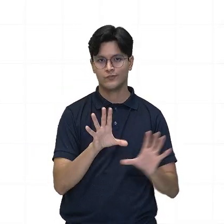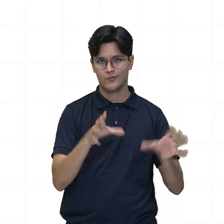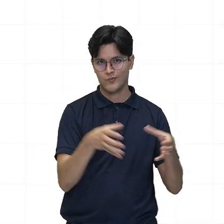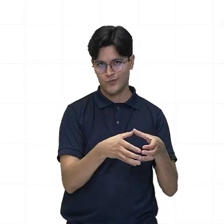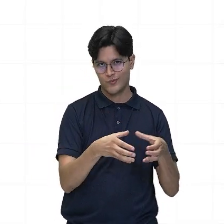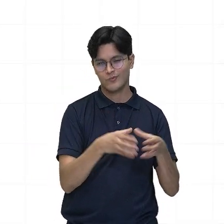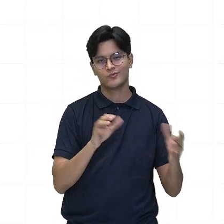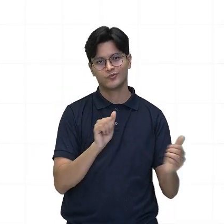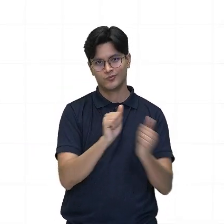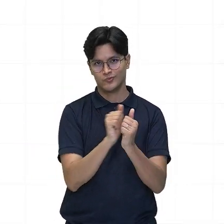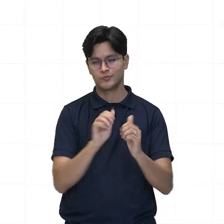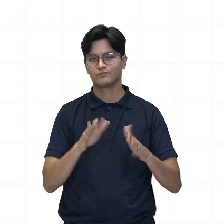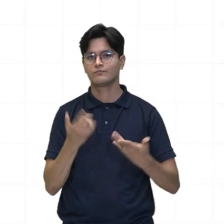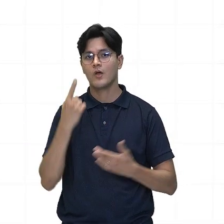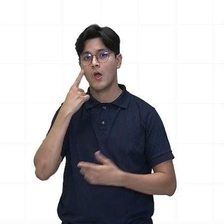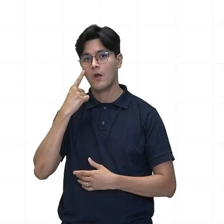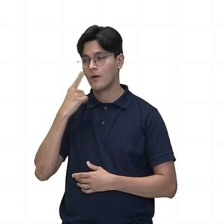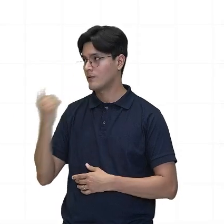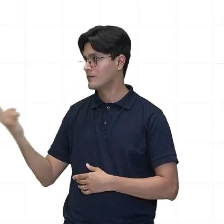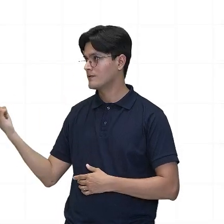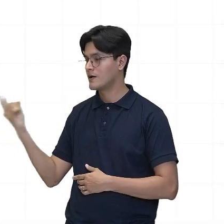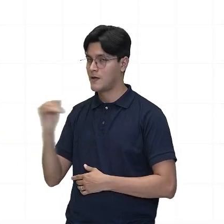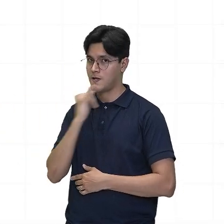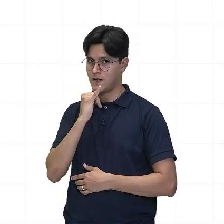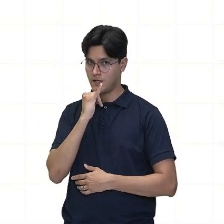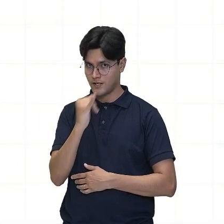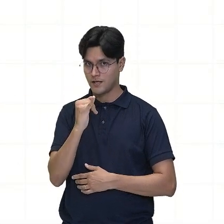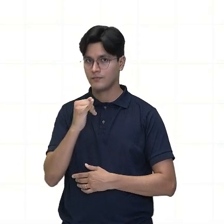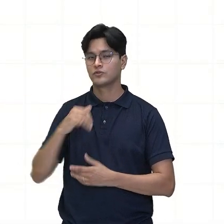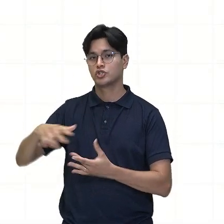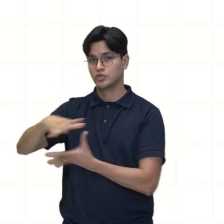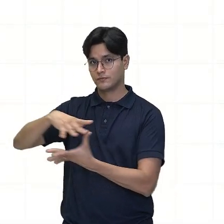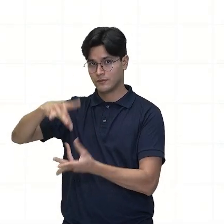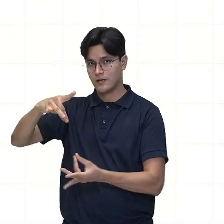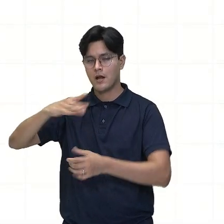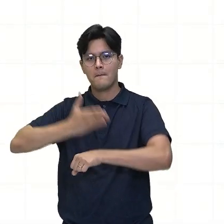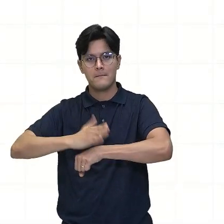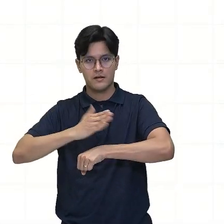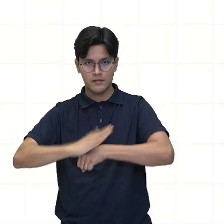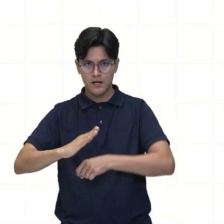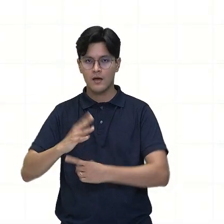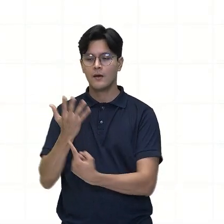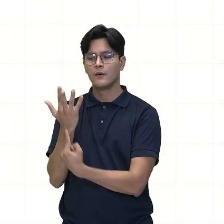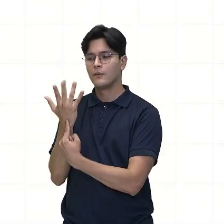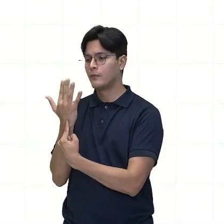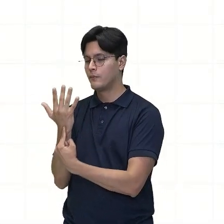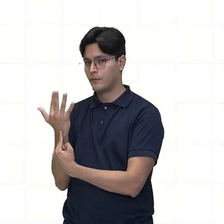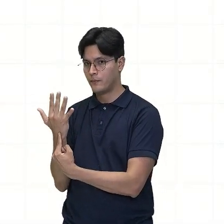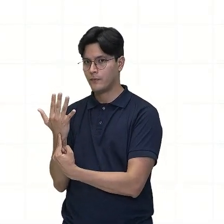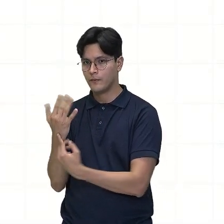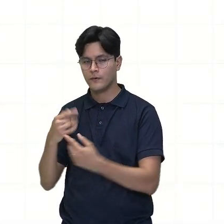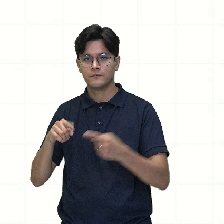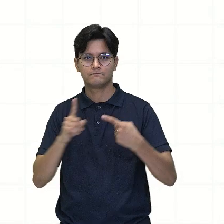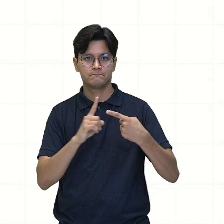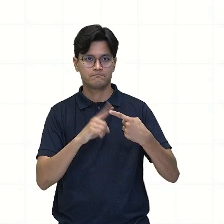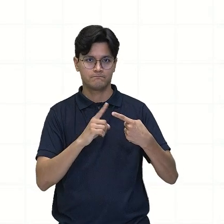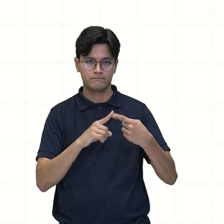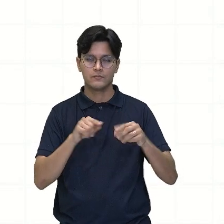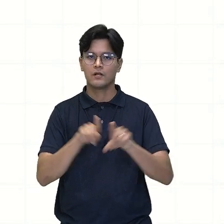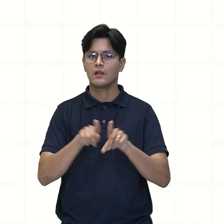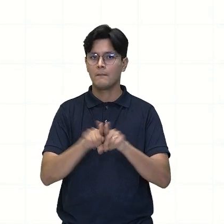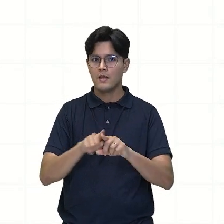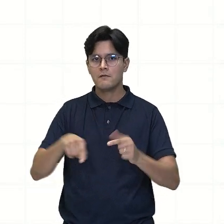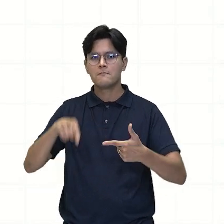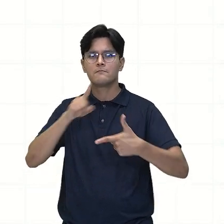as velas. Isso é um exemplo de prática de espiritualidade. Segundo, ter imagem de santos em